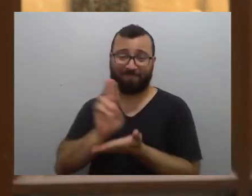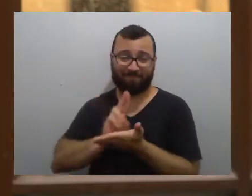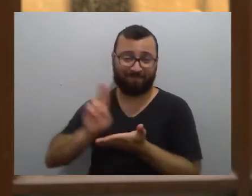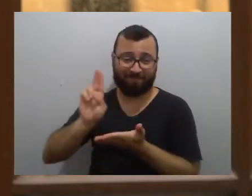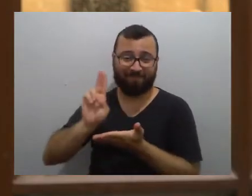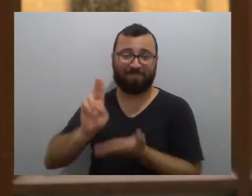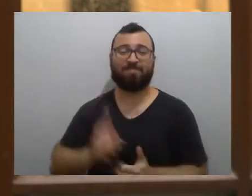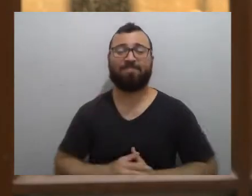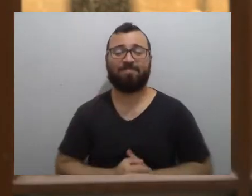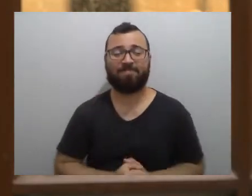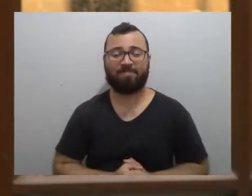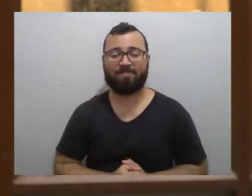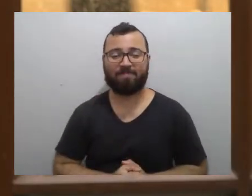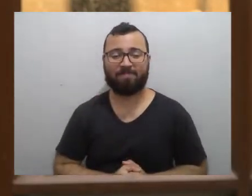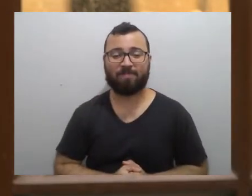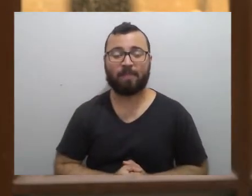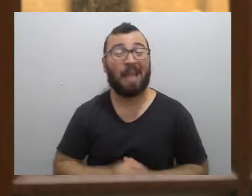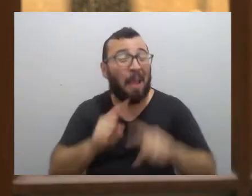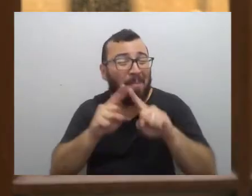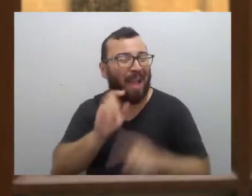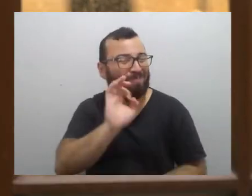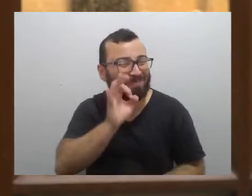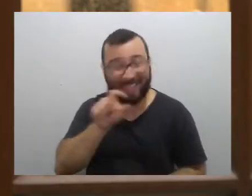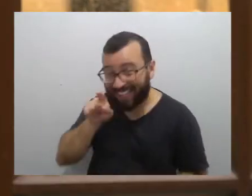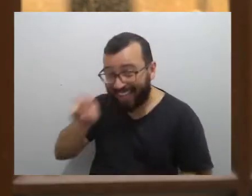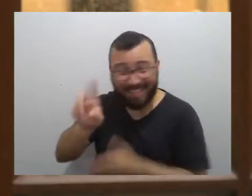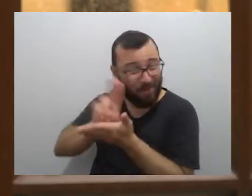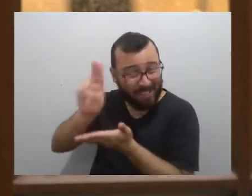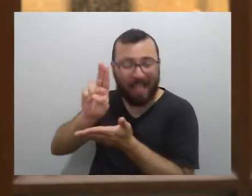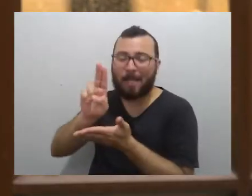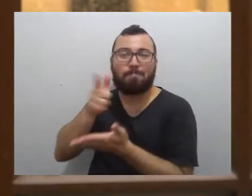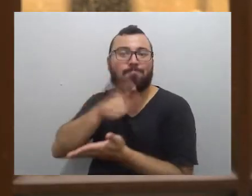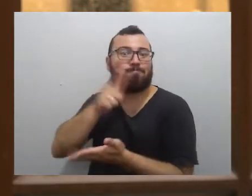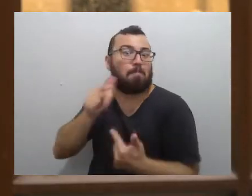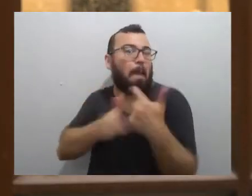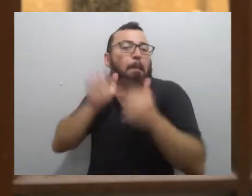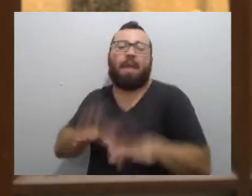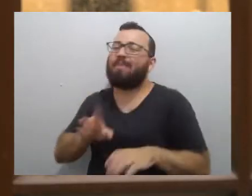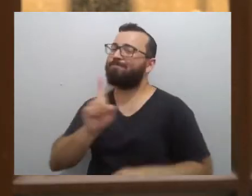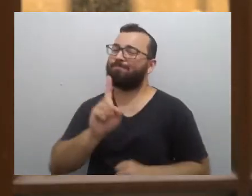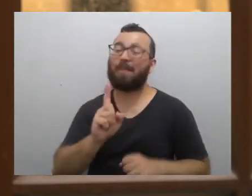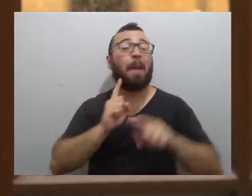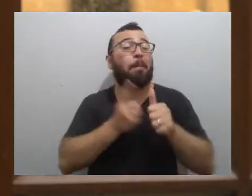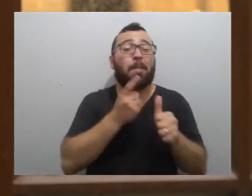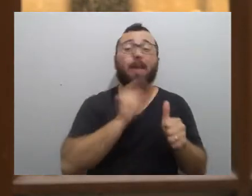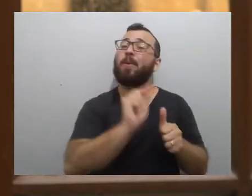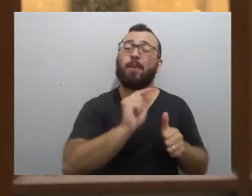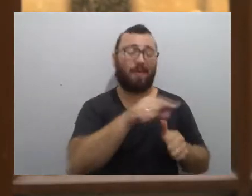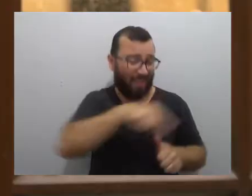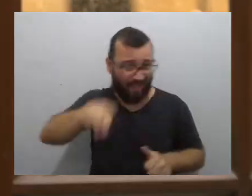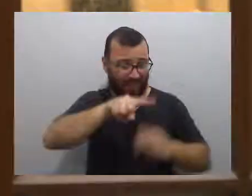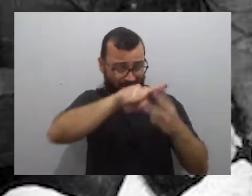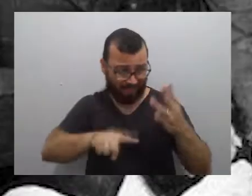uma perspectiva, um projeto de desenvolvimento de pesquisa, que é uma premissa básica para que uma universidade possa, de